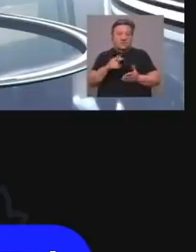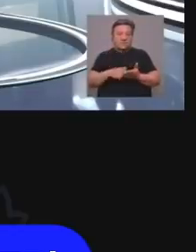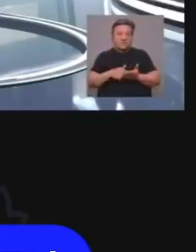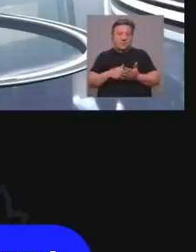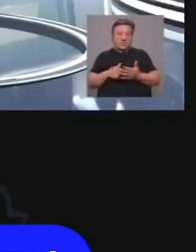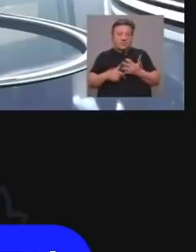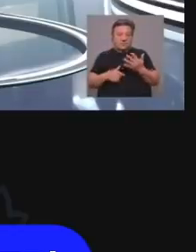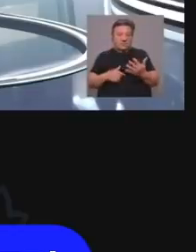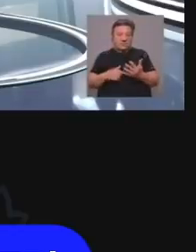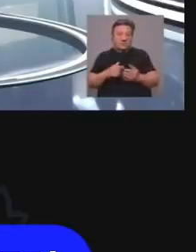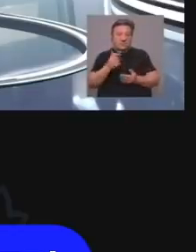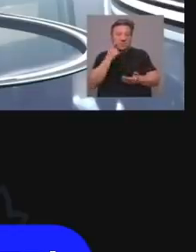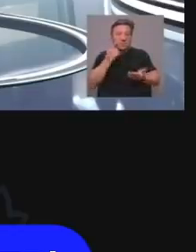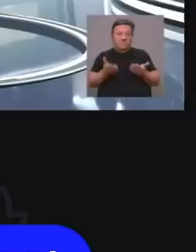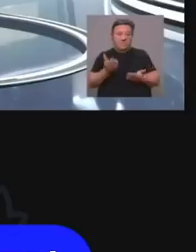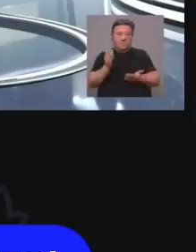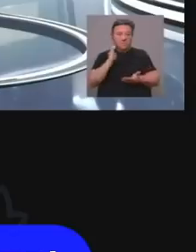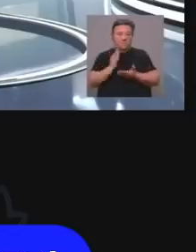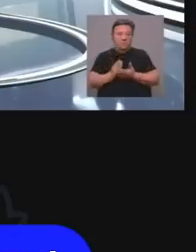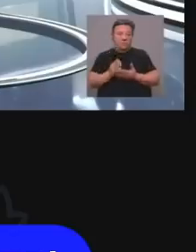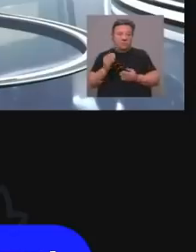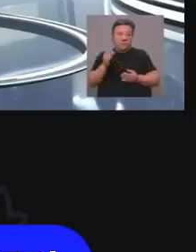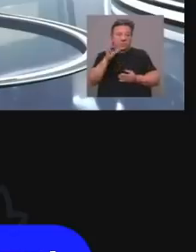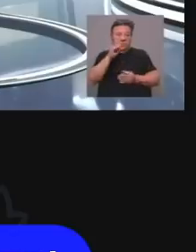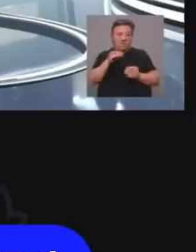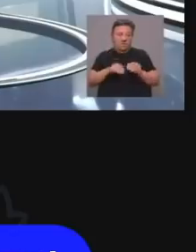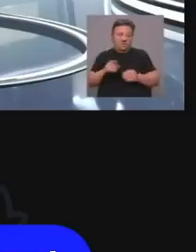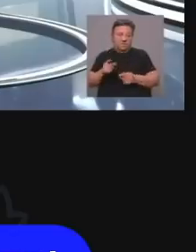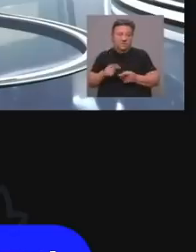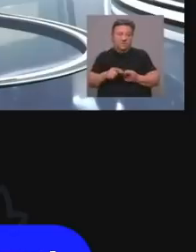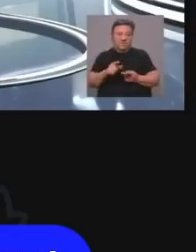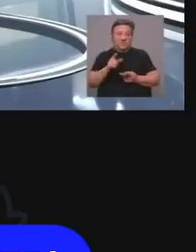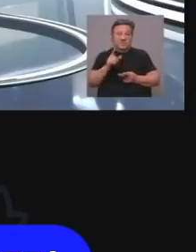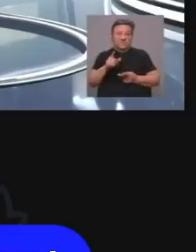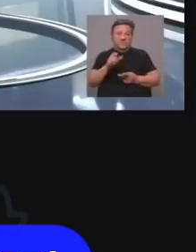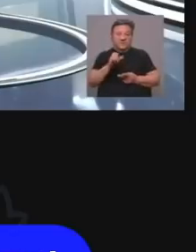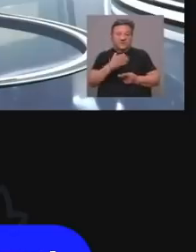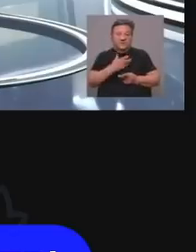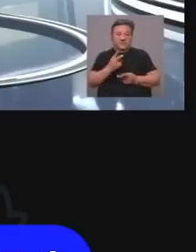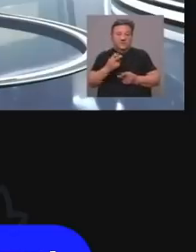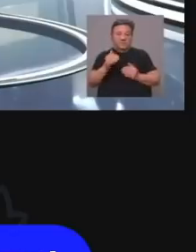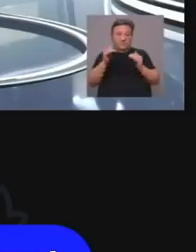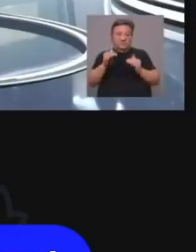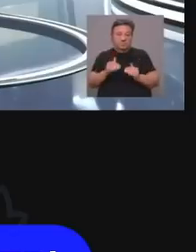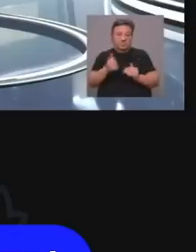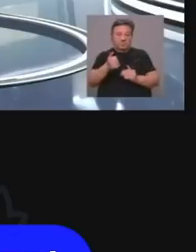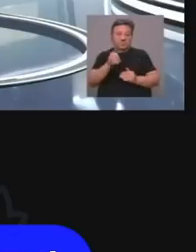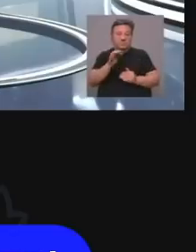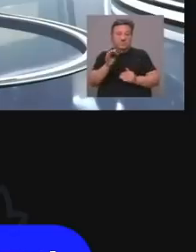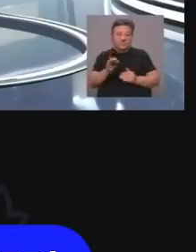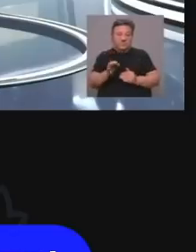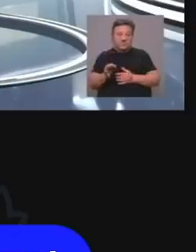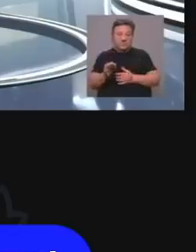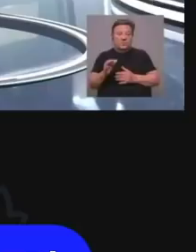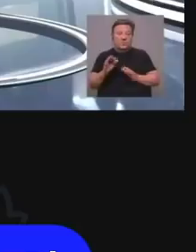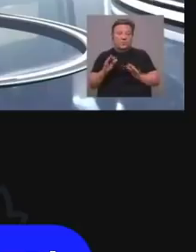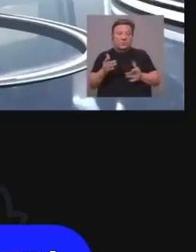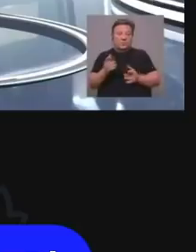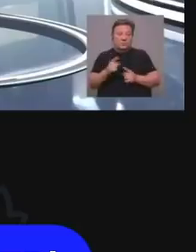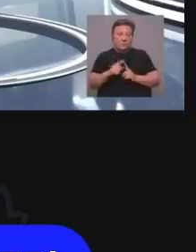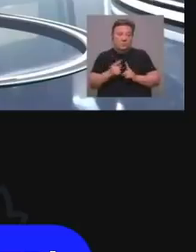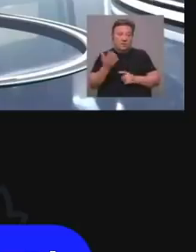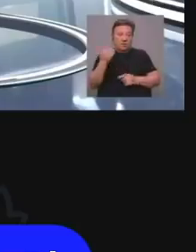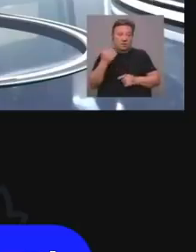para um cara qualquer na Europa mas já devia ter ido ali Asus entendo era queria também mas teve azar até a casinha na altura assento tem um dizer isso ponho aqui